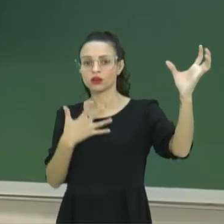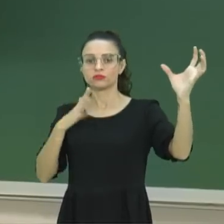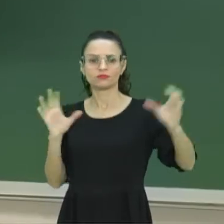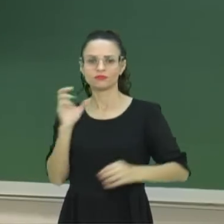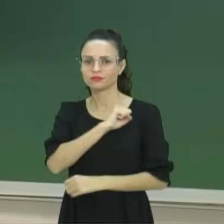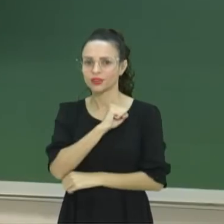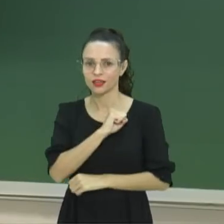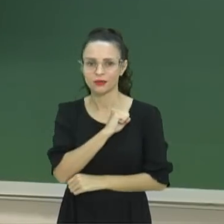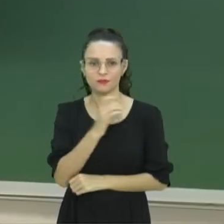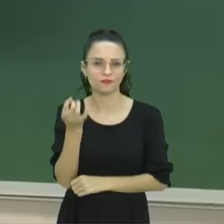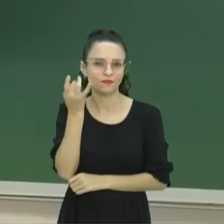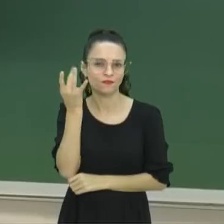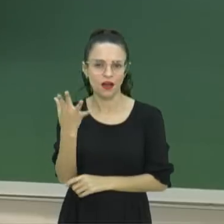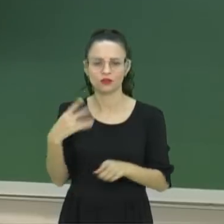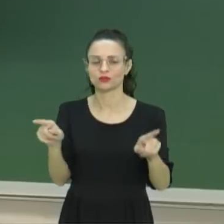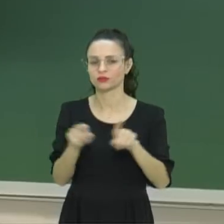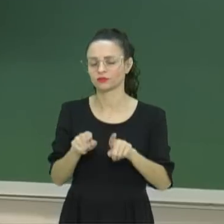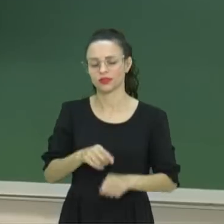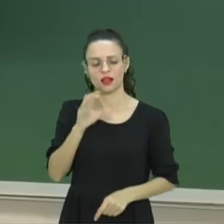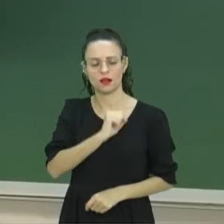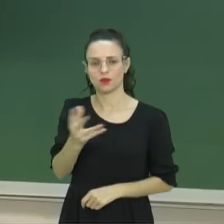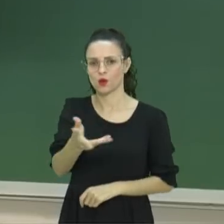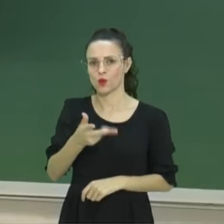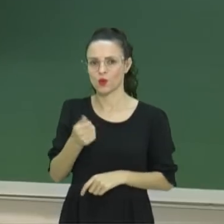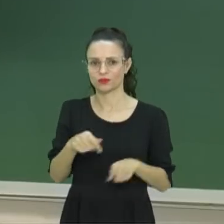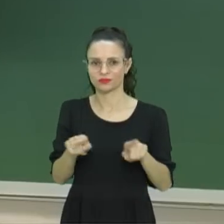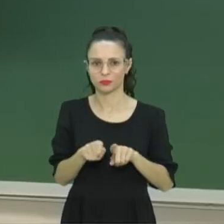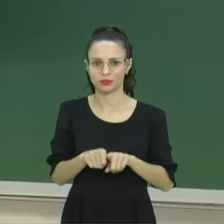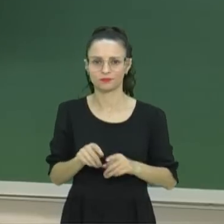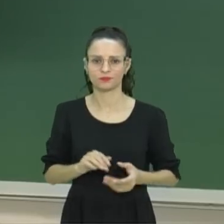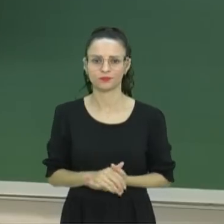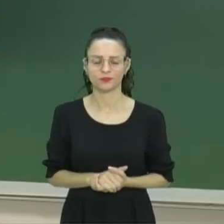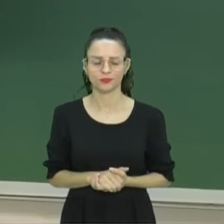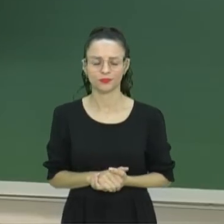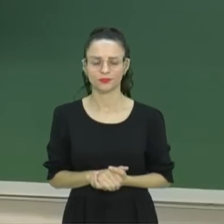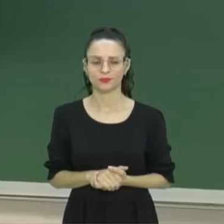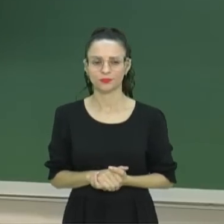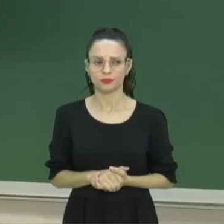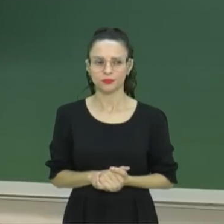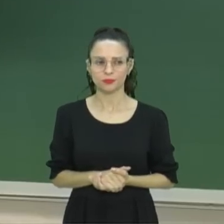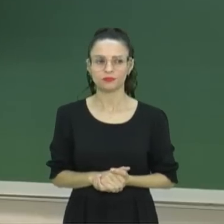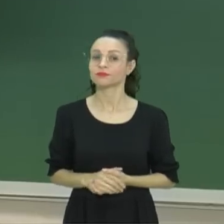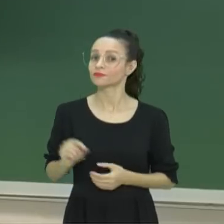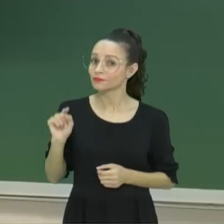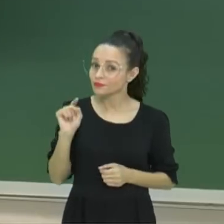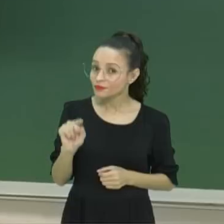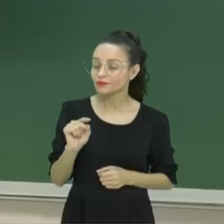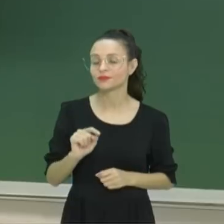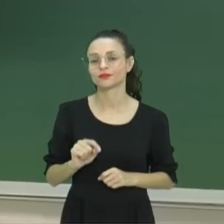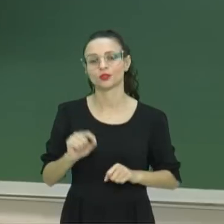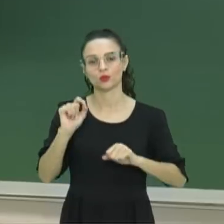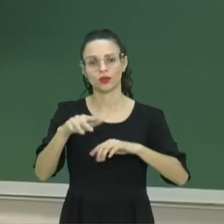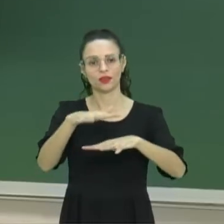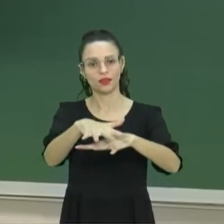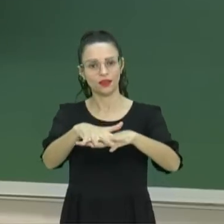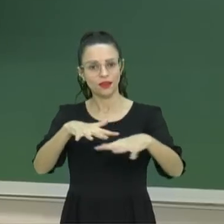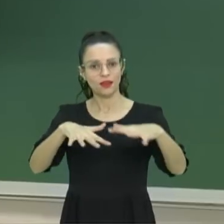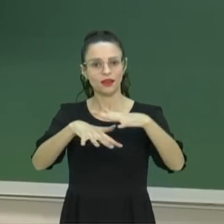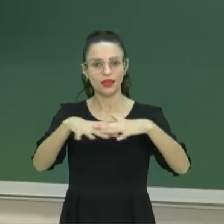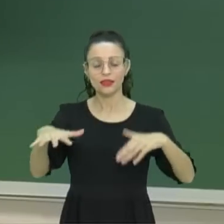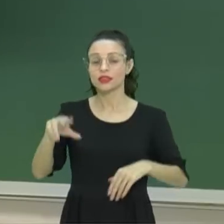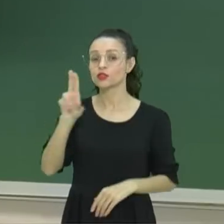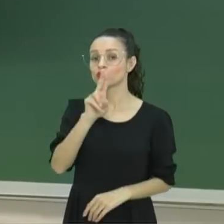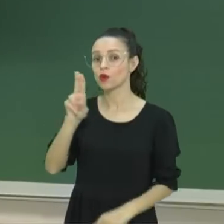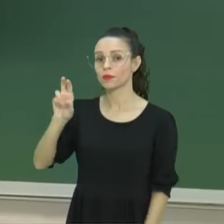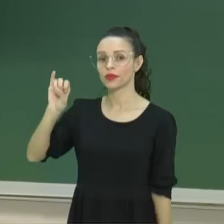muita facilidade e com muita rapidez também. Bom, isso são as redes